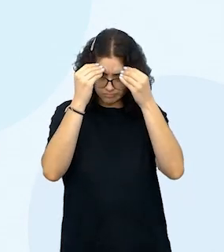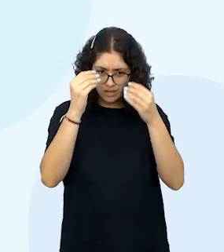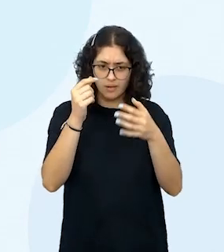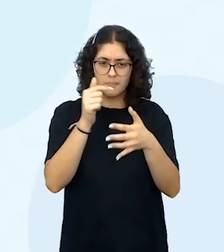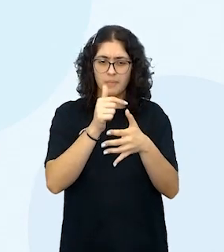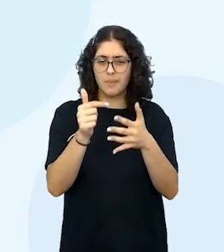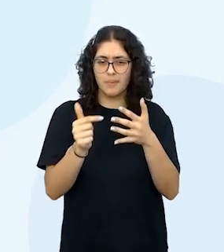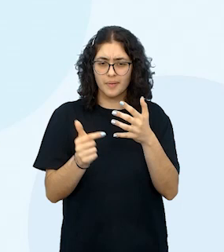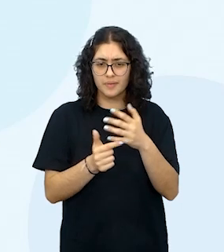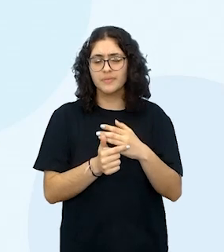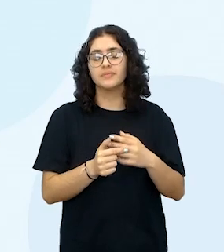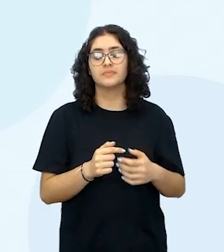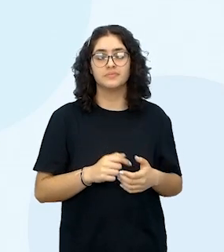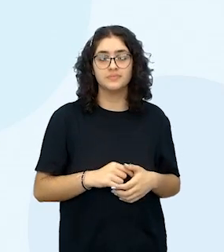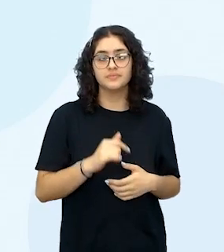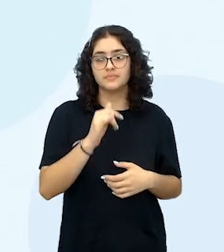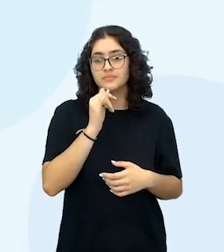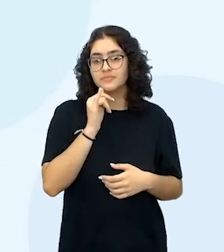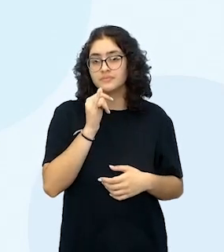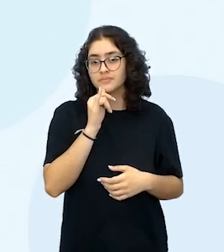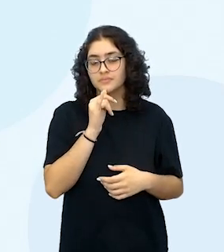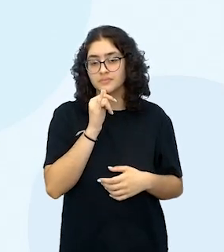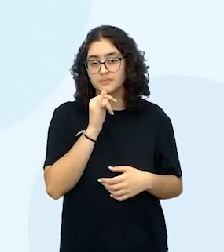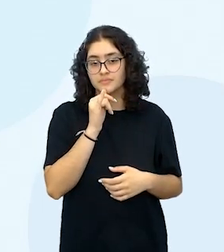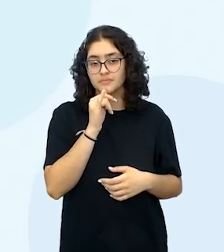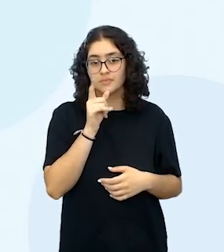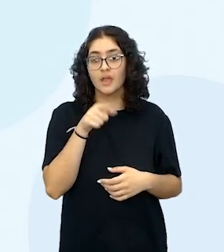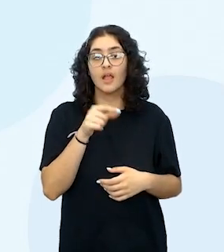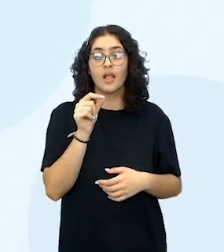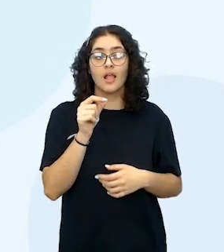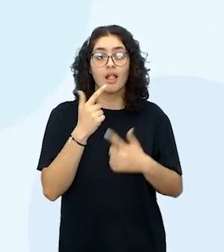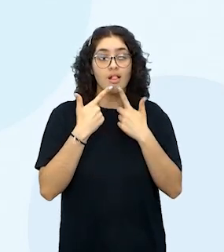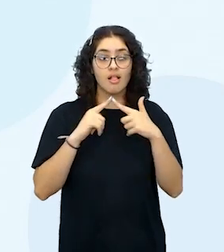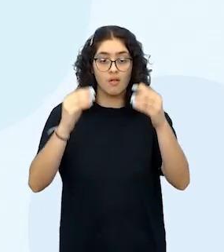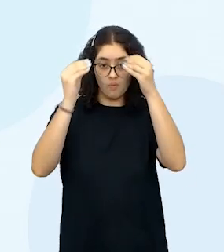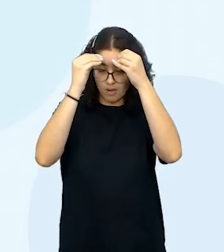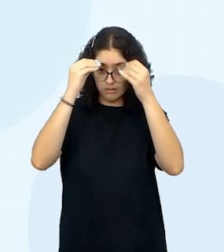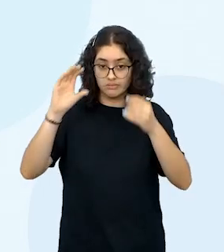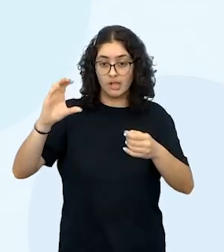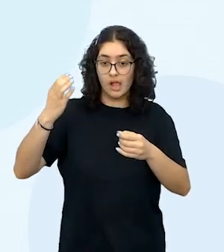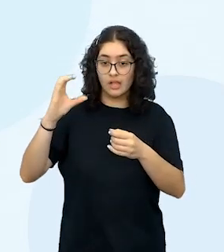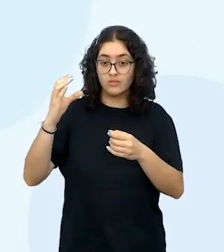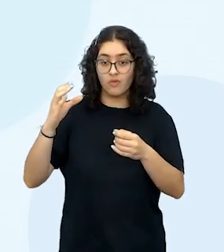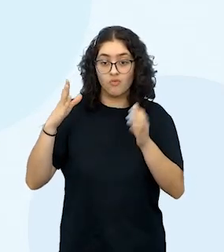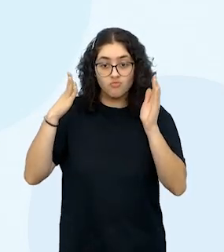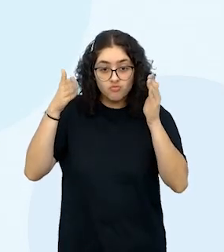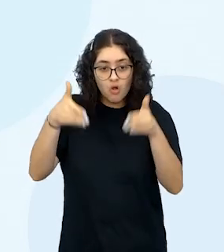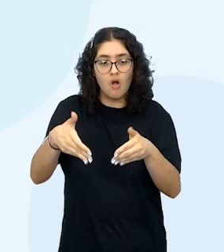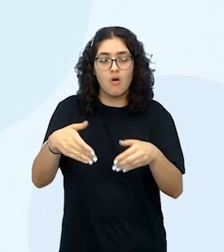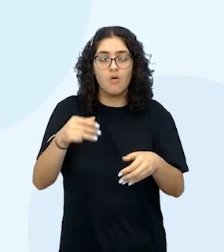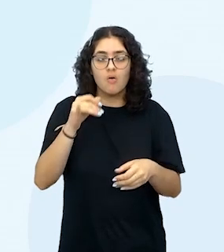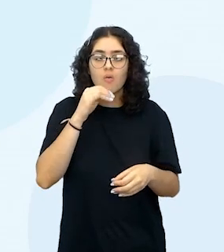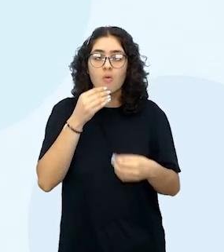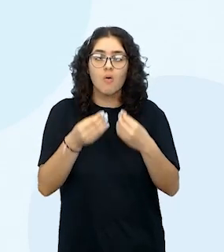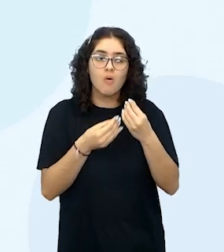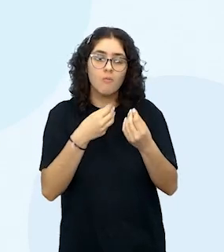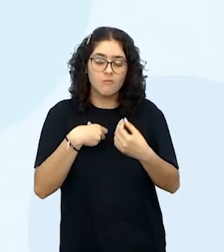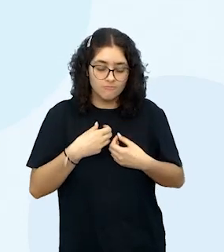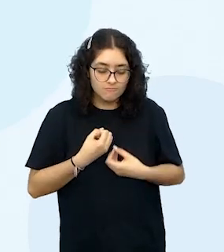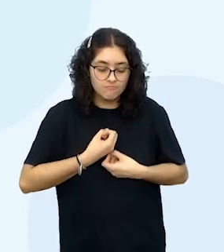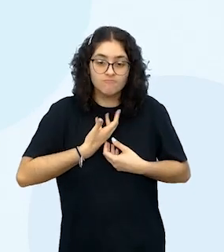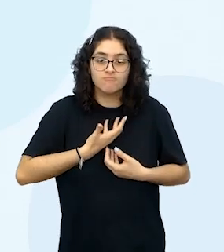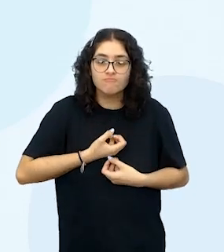né? E aqui com destaque para a linguagem científica, para a gente aprender, né? Para a gente poder se expressar e